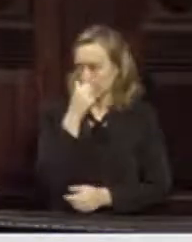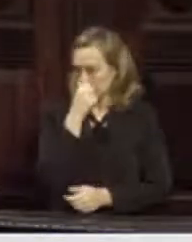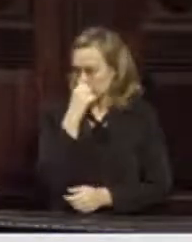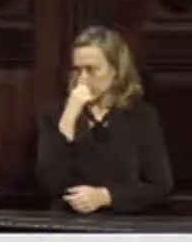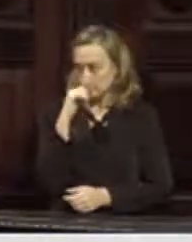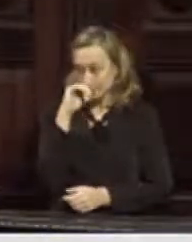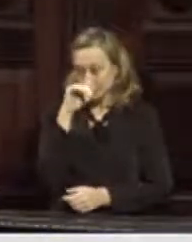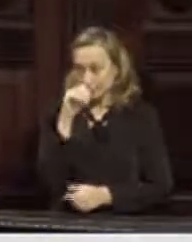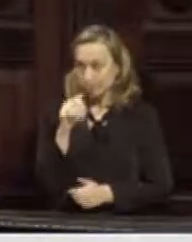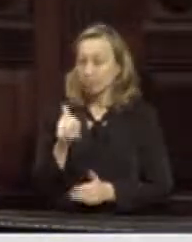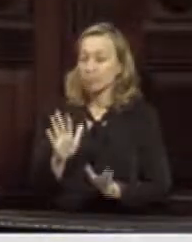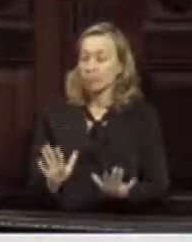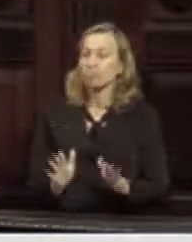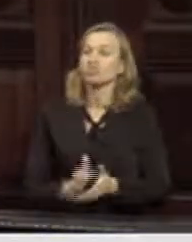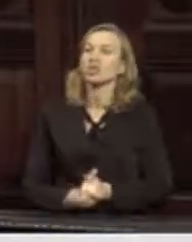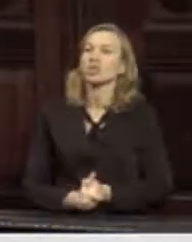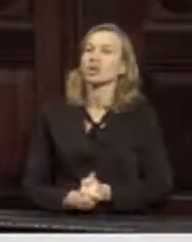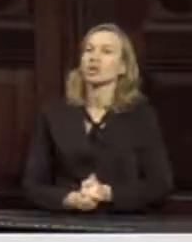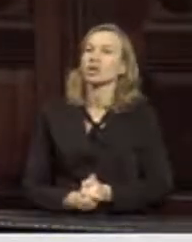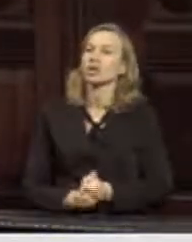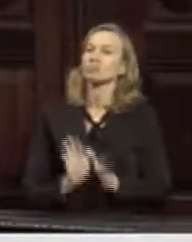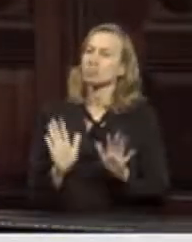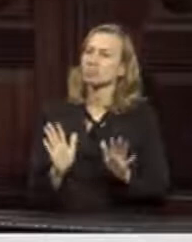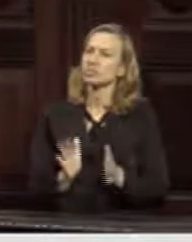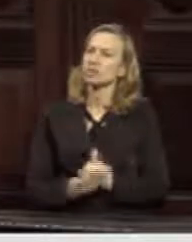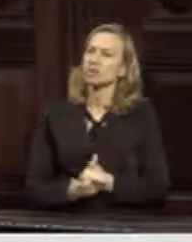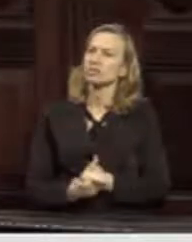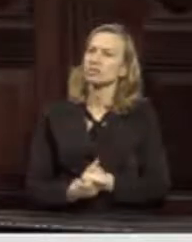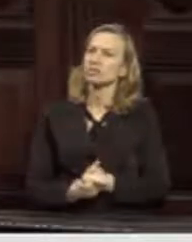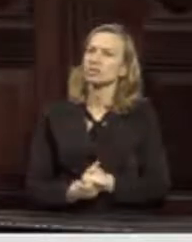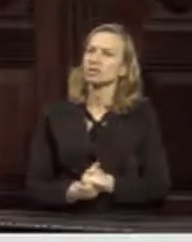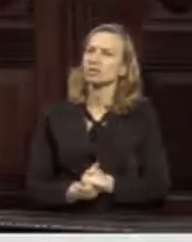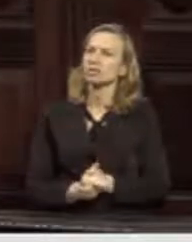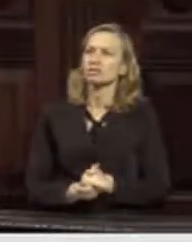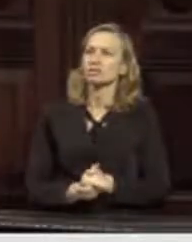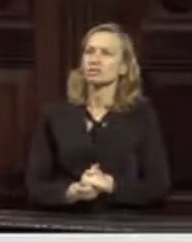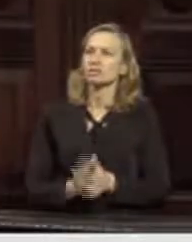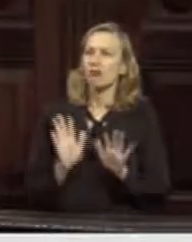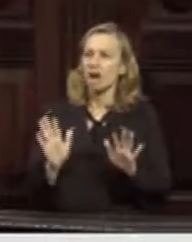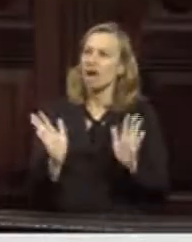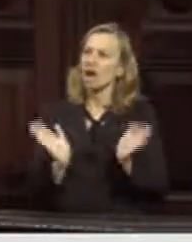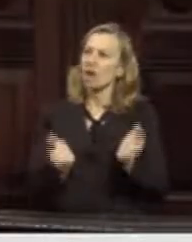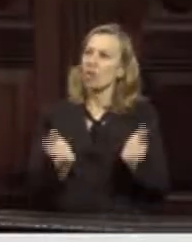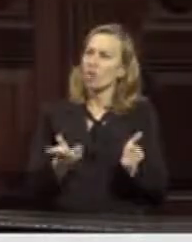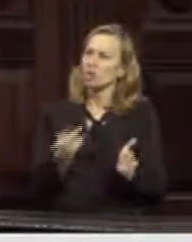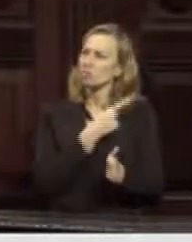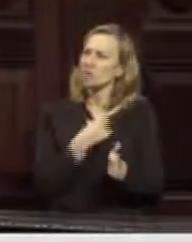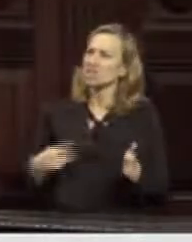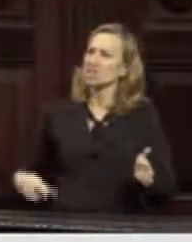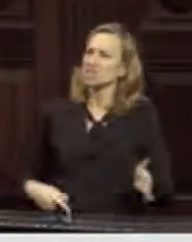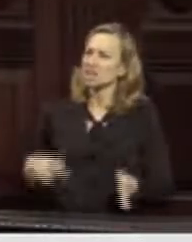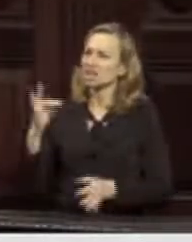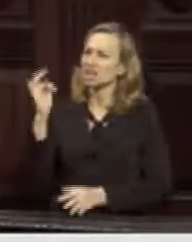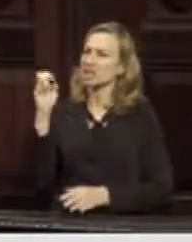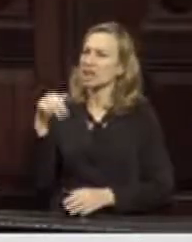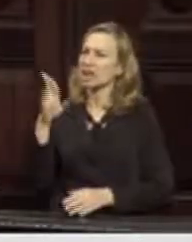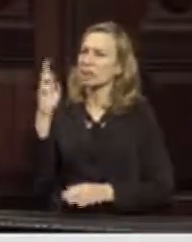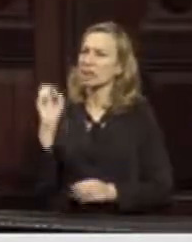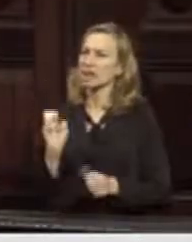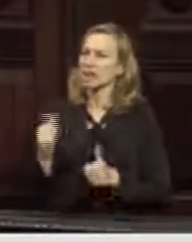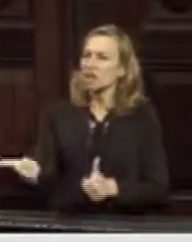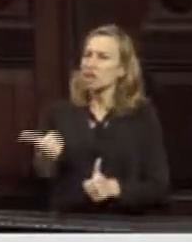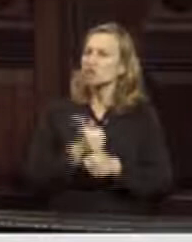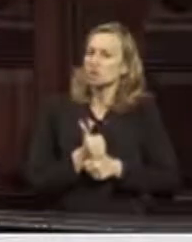da República e a promover mudanças, reformas que estavam sendo